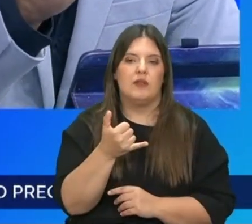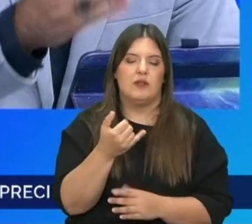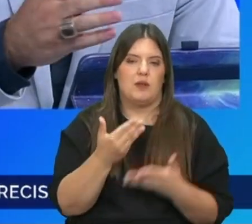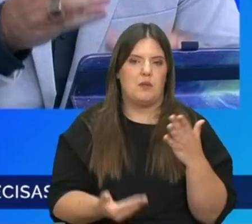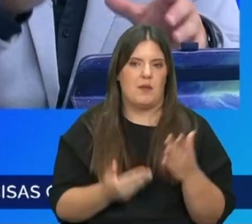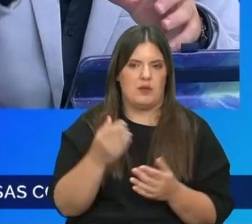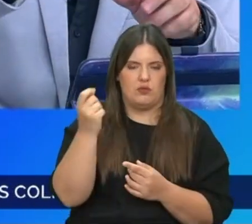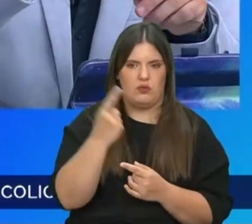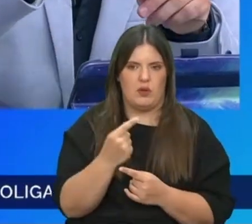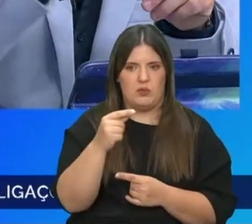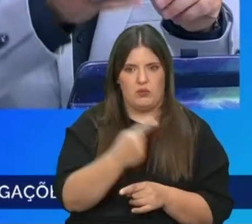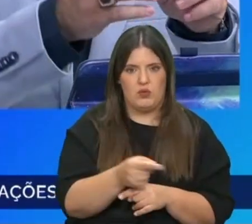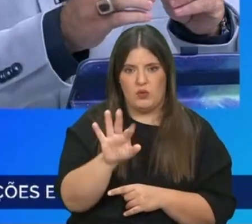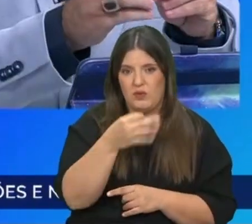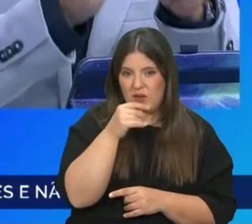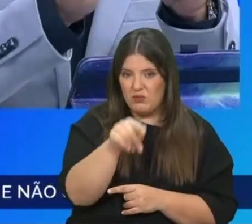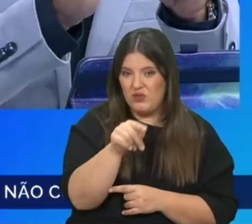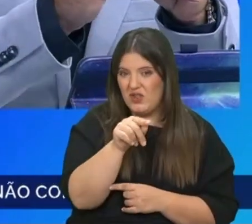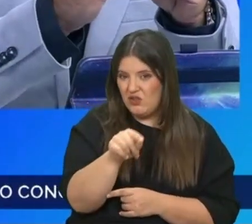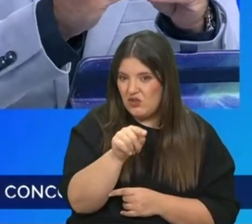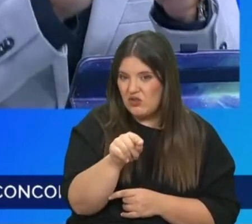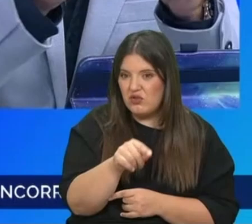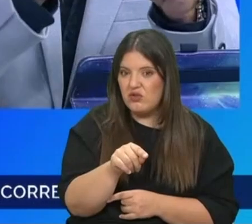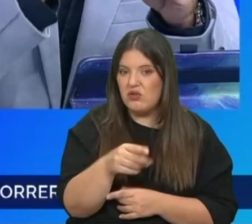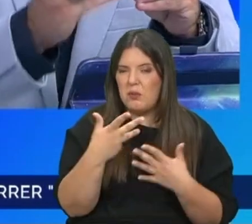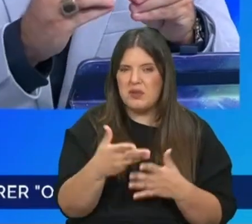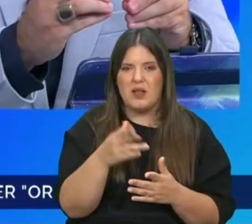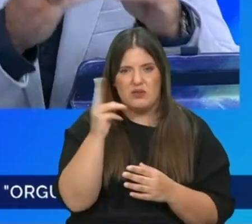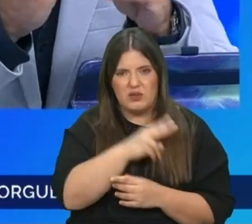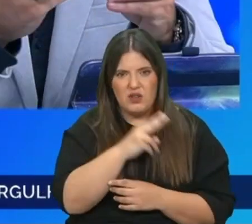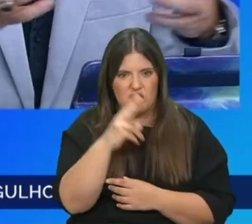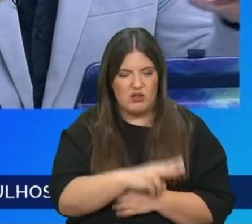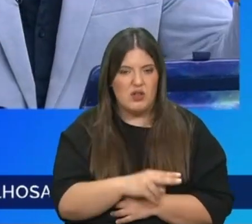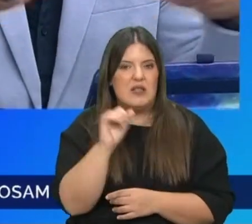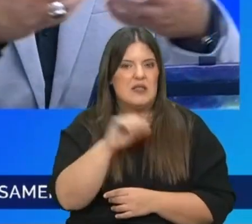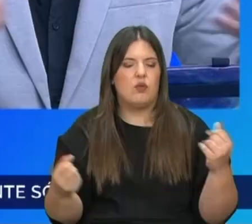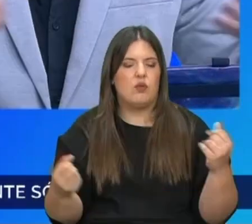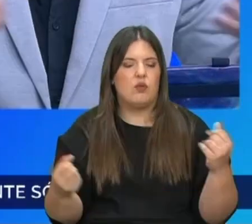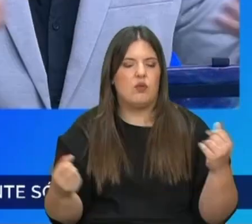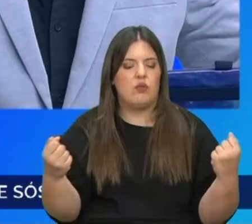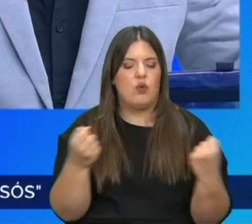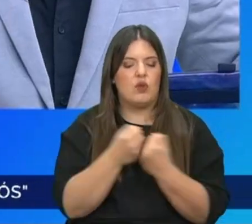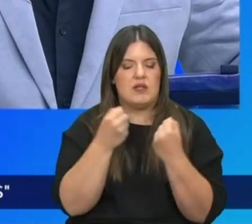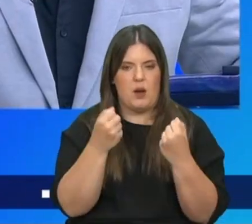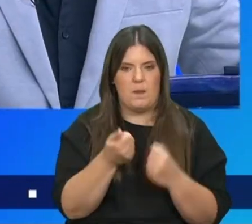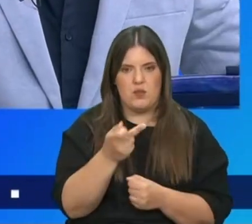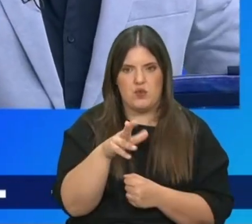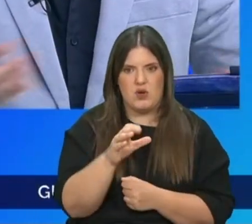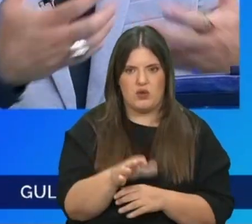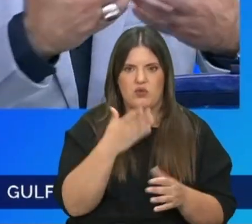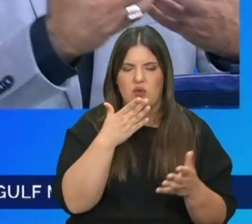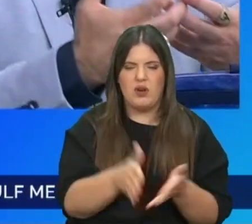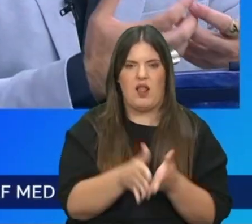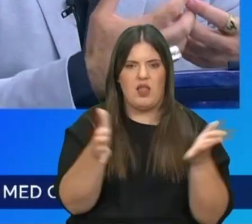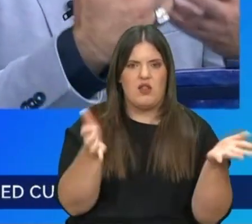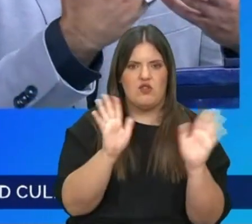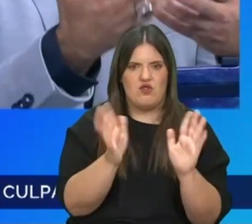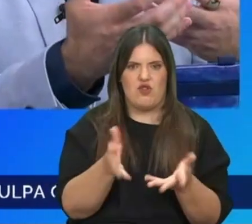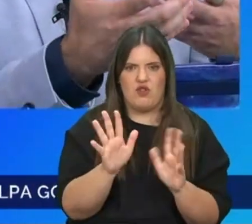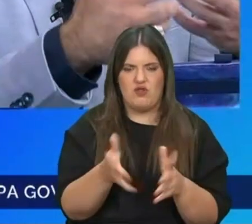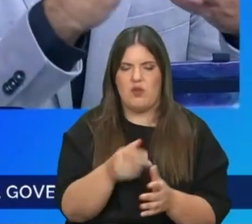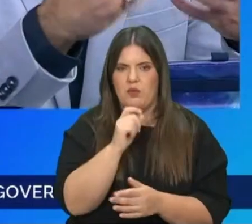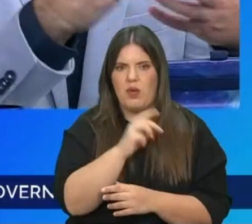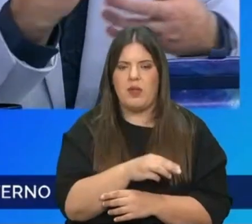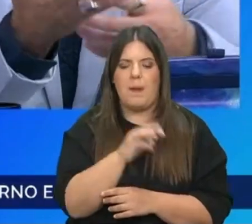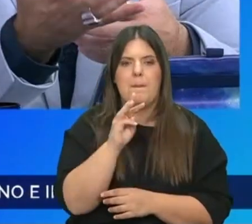solares. Pois, mas quando falamos destes buracos negros super maciços, estes sim são o produto da colisão, já são grandes e, portanto, podem ter milhões